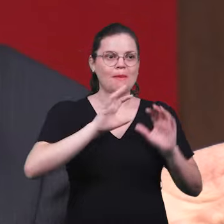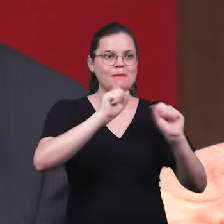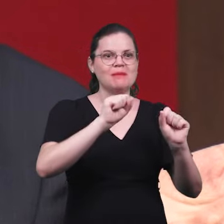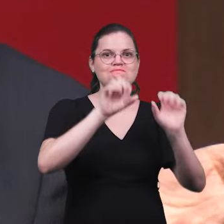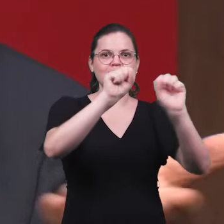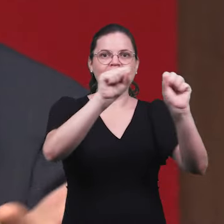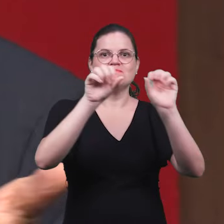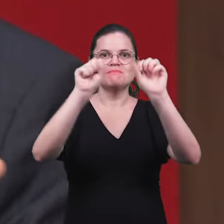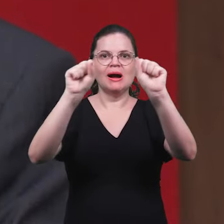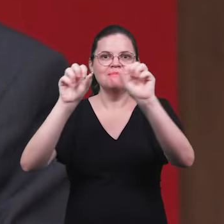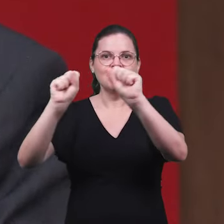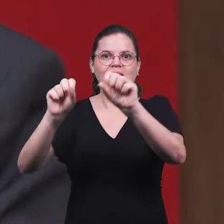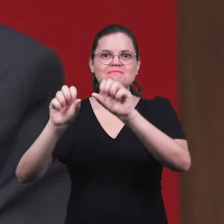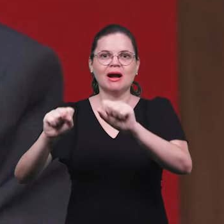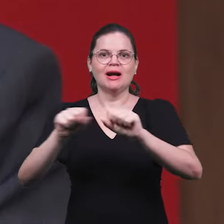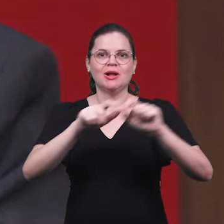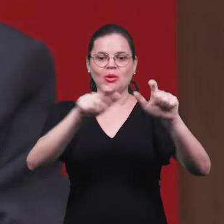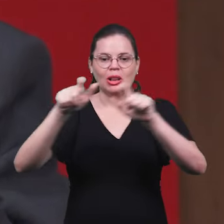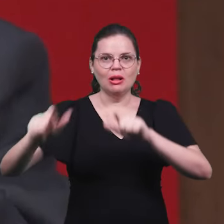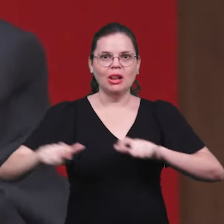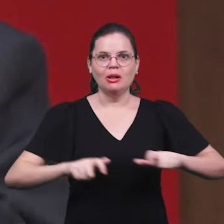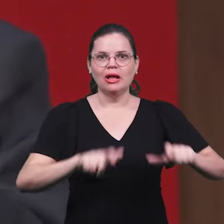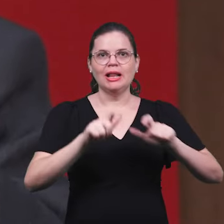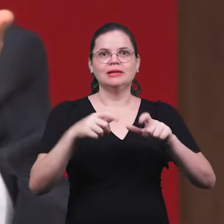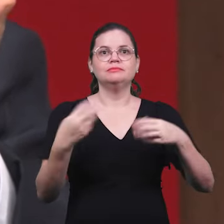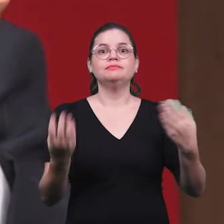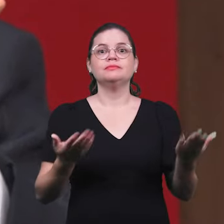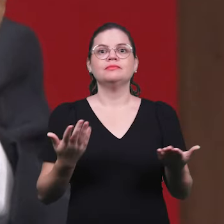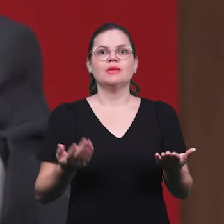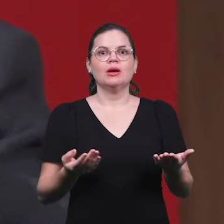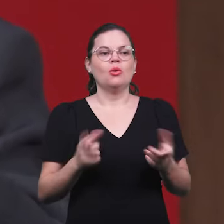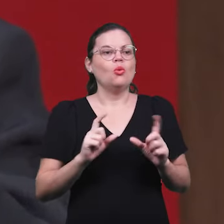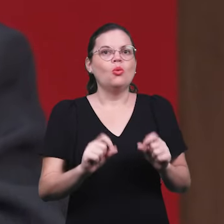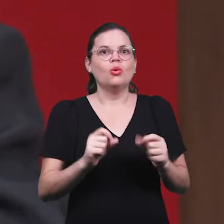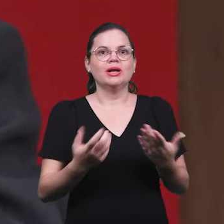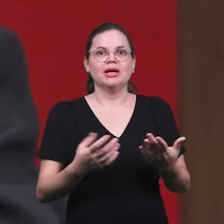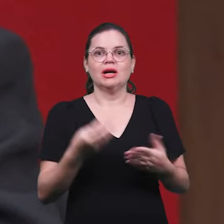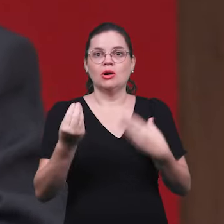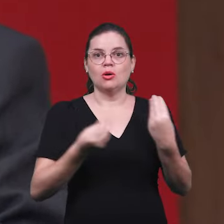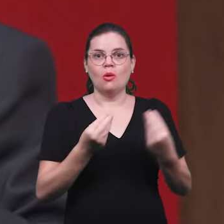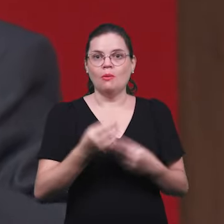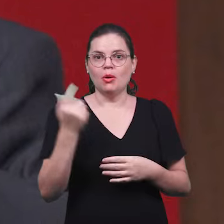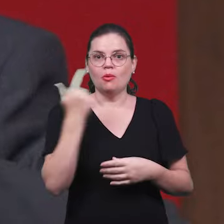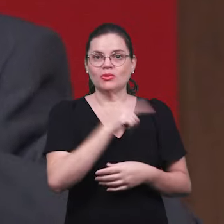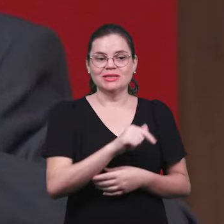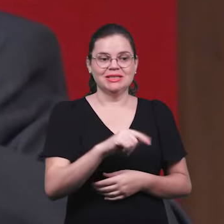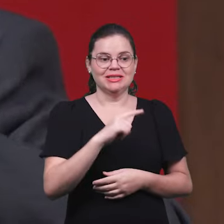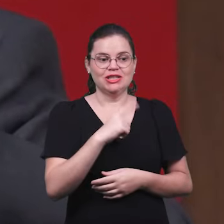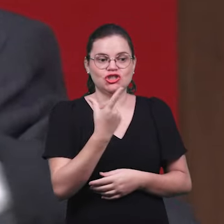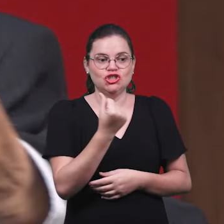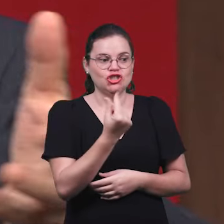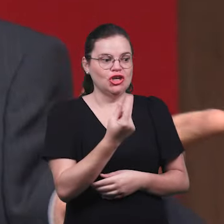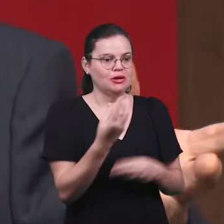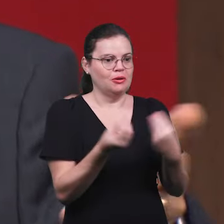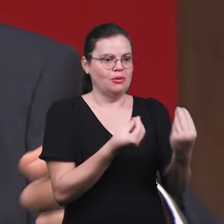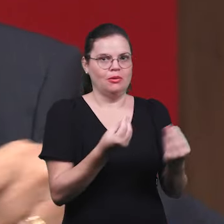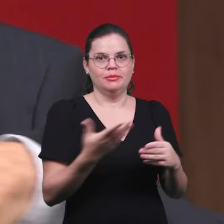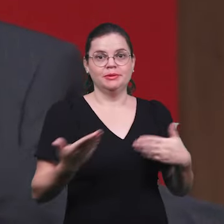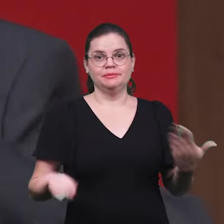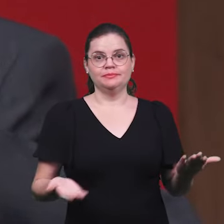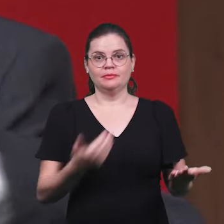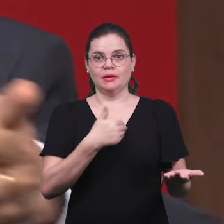mais. Então, não tinha como alcançar a produção de mais riquezas. O governo tinha que viver